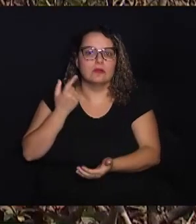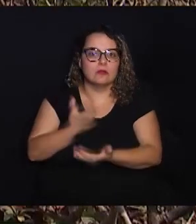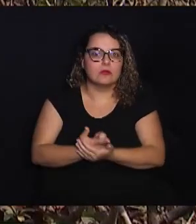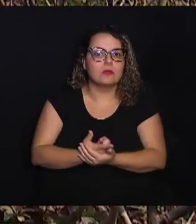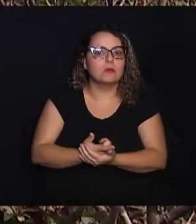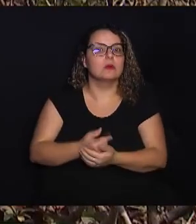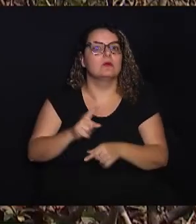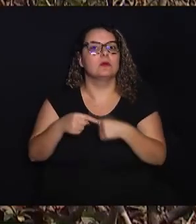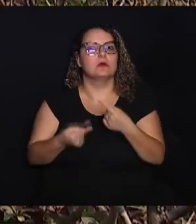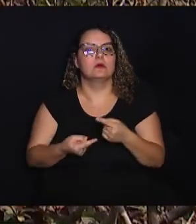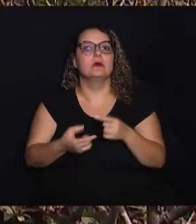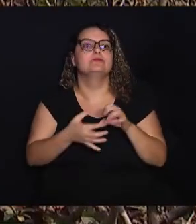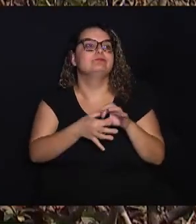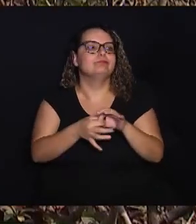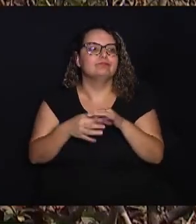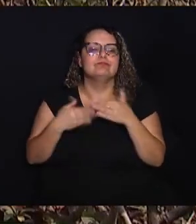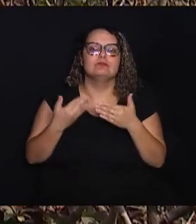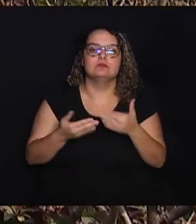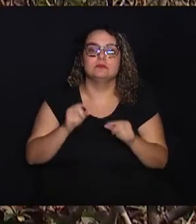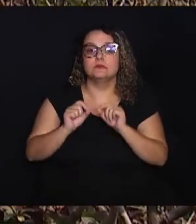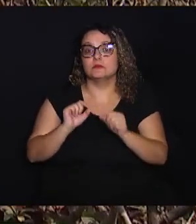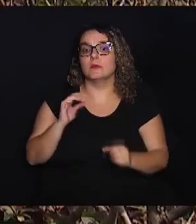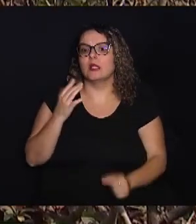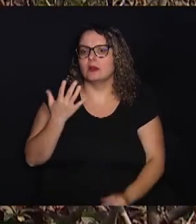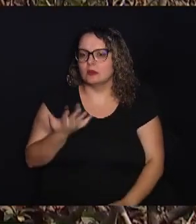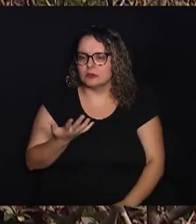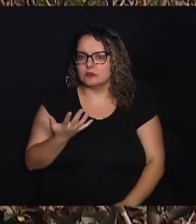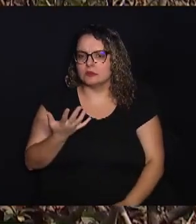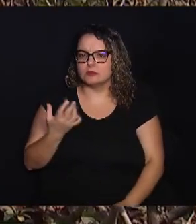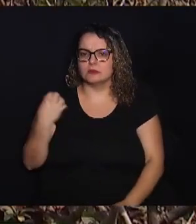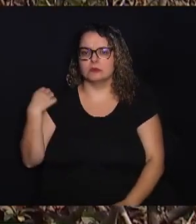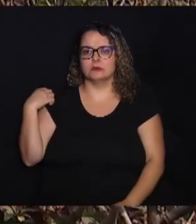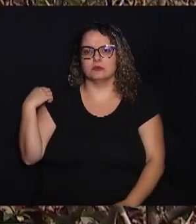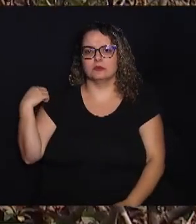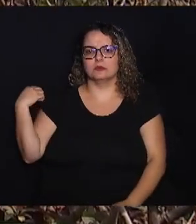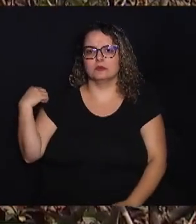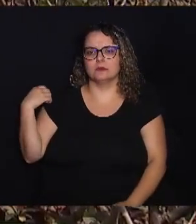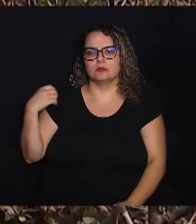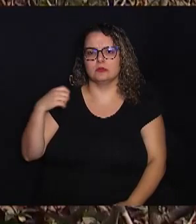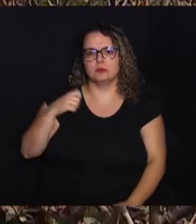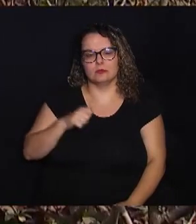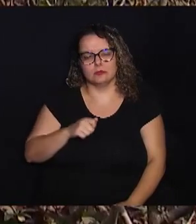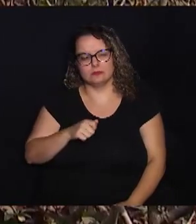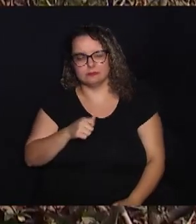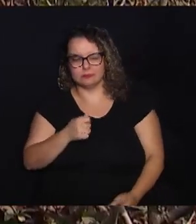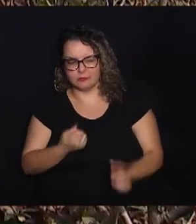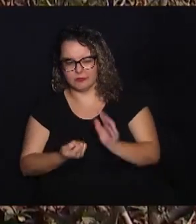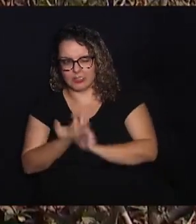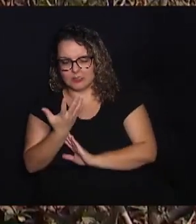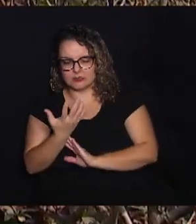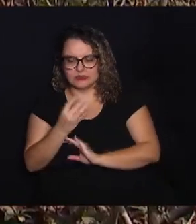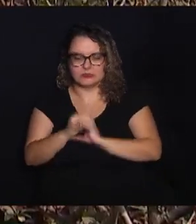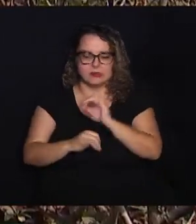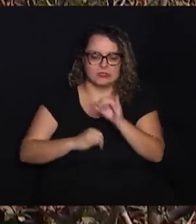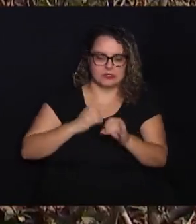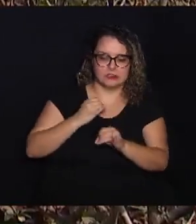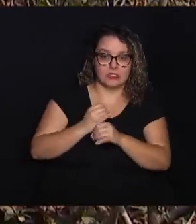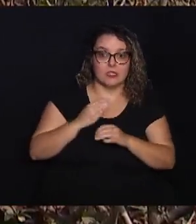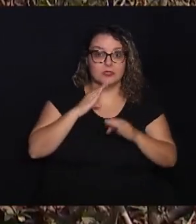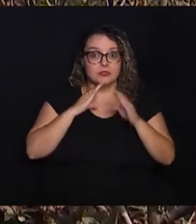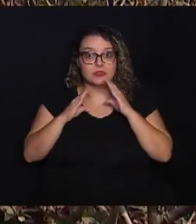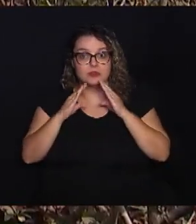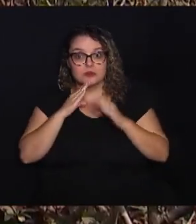ciclo, né? Aí o que aconteceu? O advento da internet, Facebook, né?